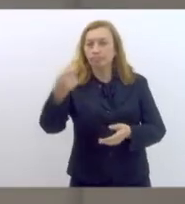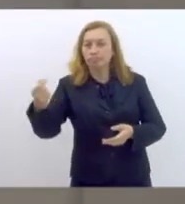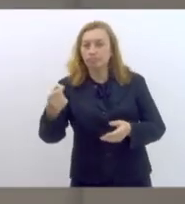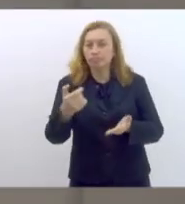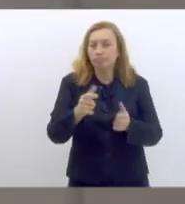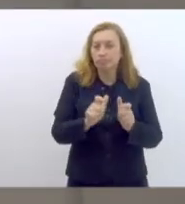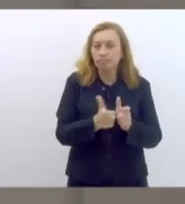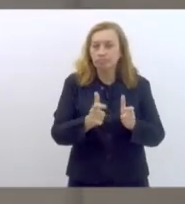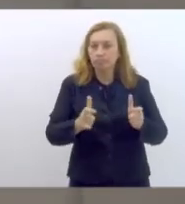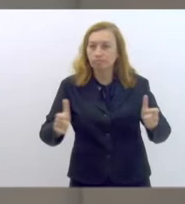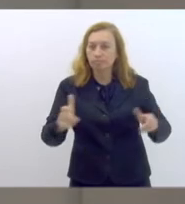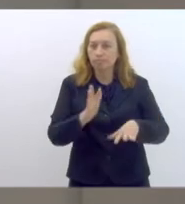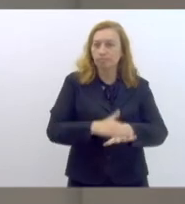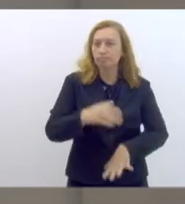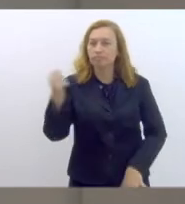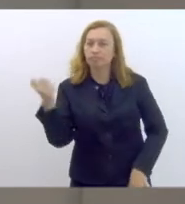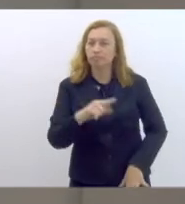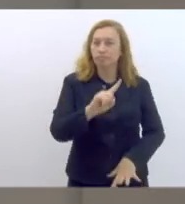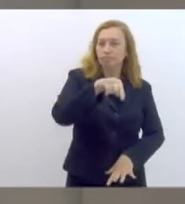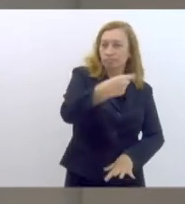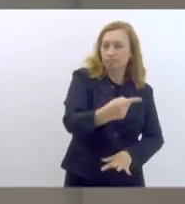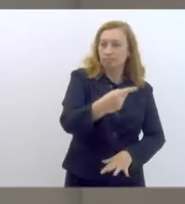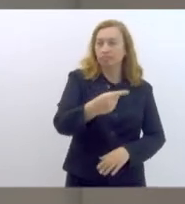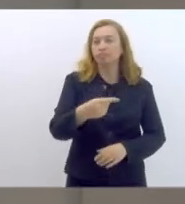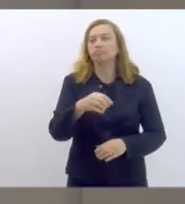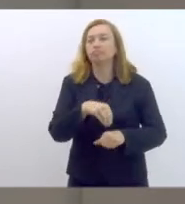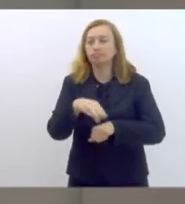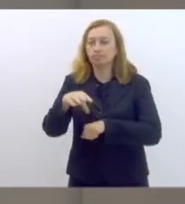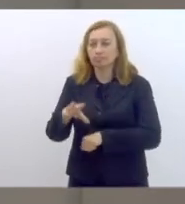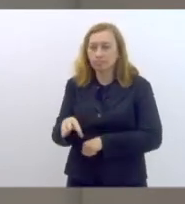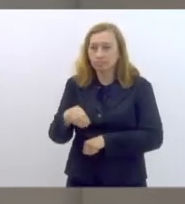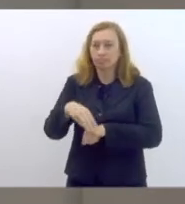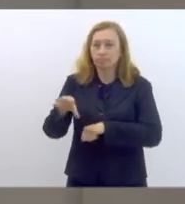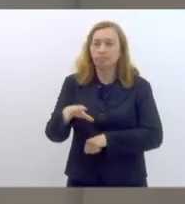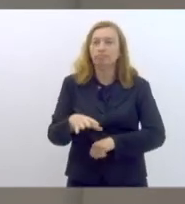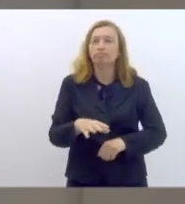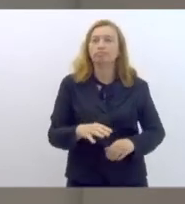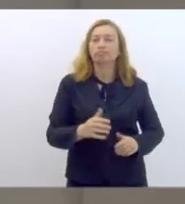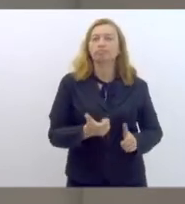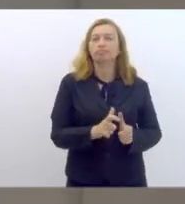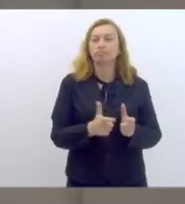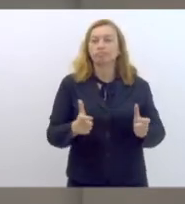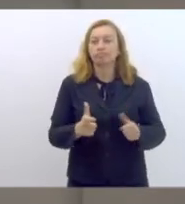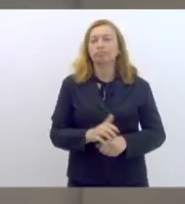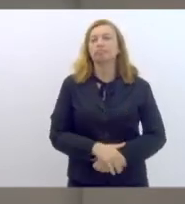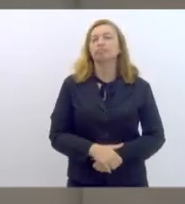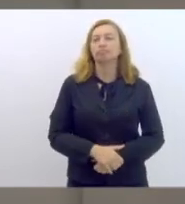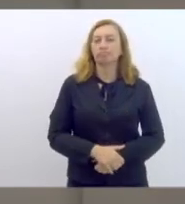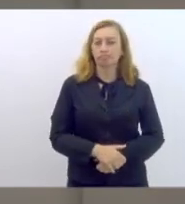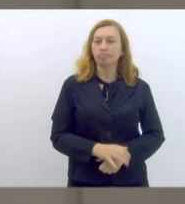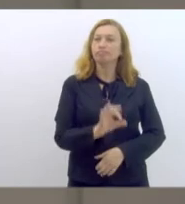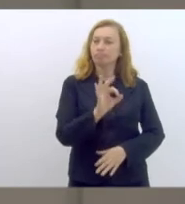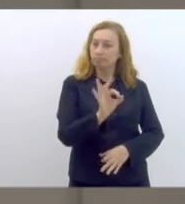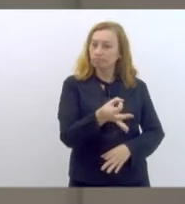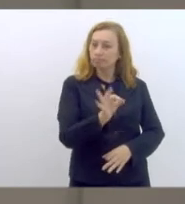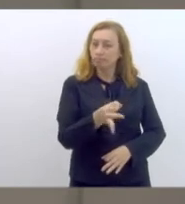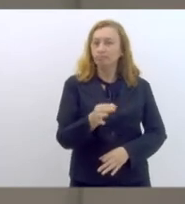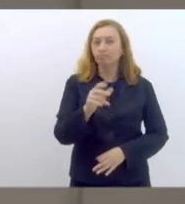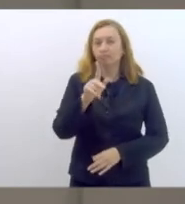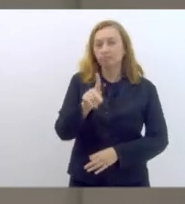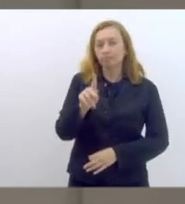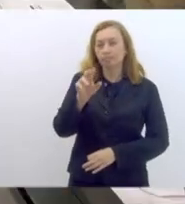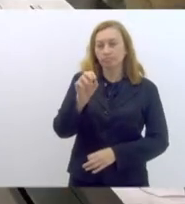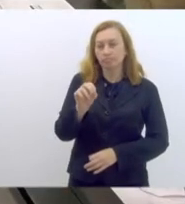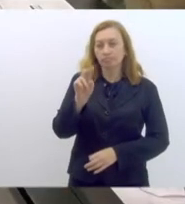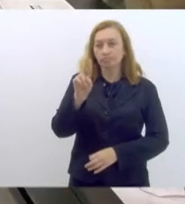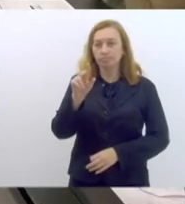crescimento maior do que os demais indicadores, que fez que carregasse esse aumento ao longo de todo esse período. Mas é justo a poupança?